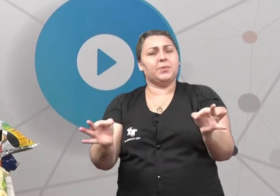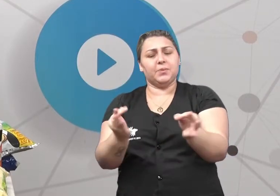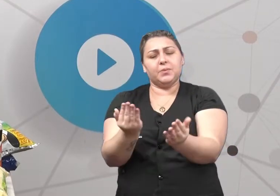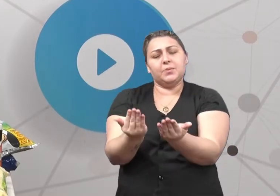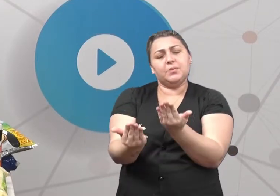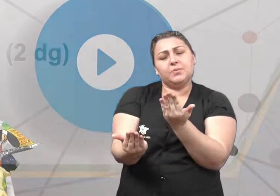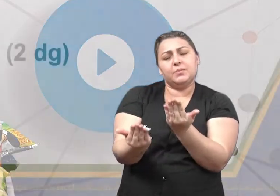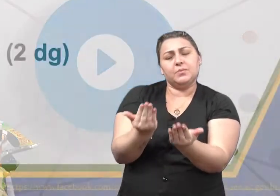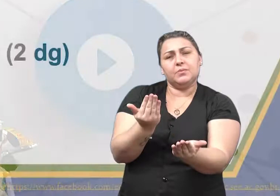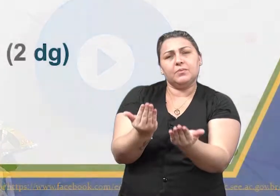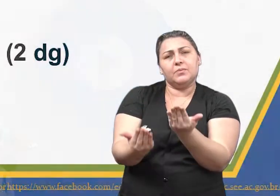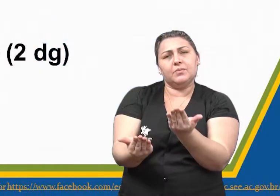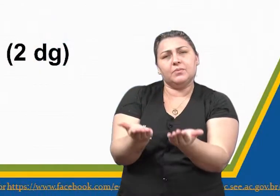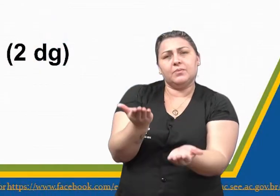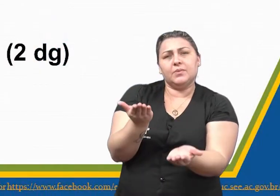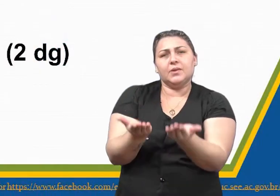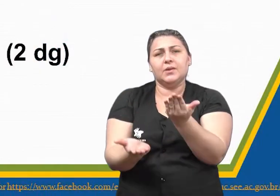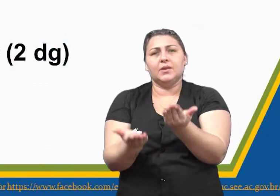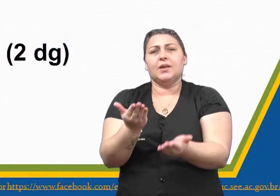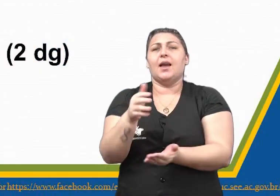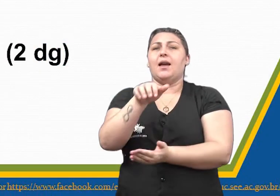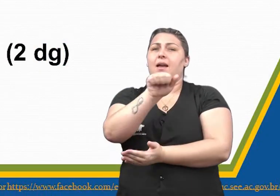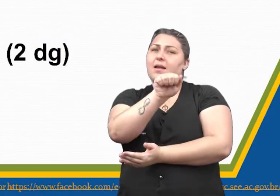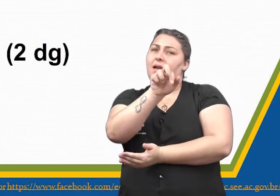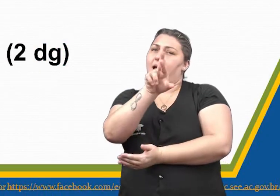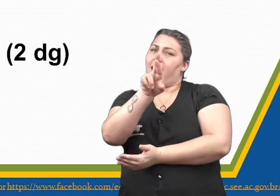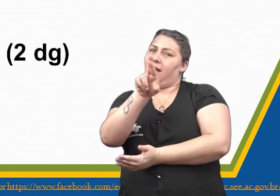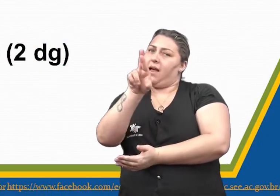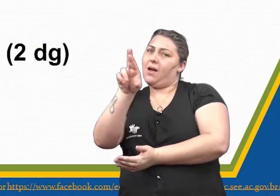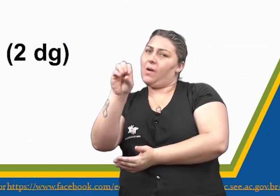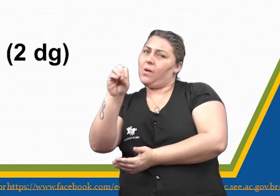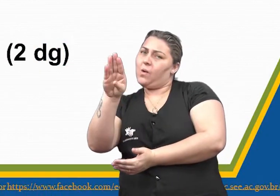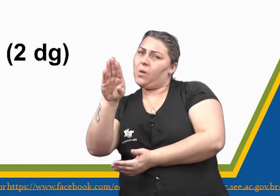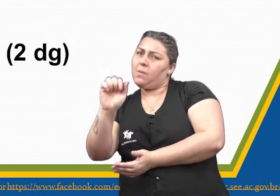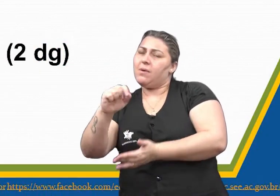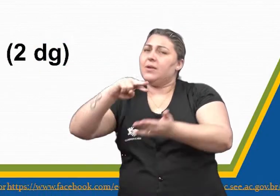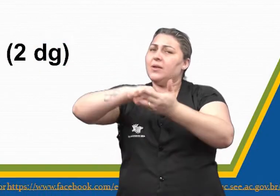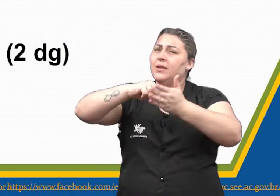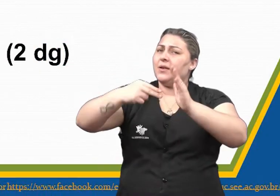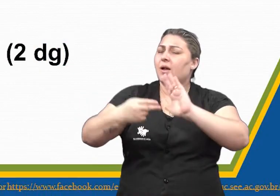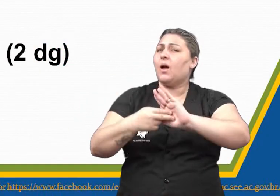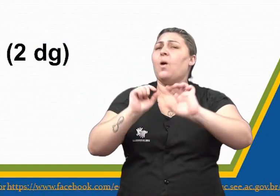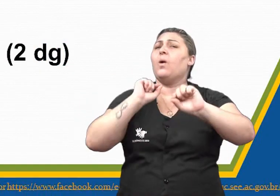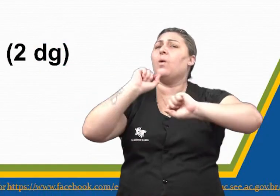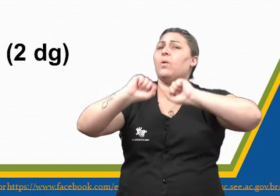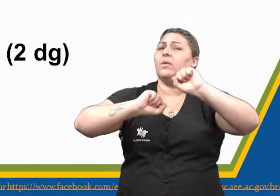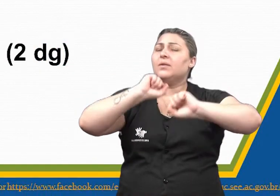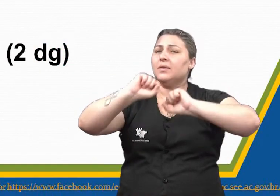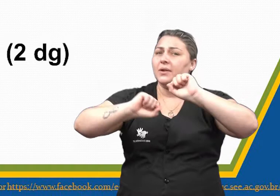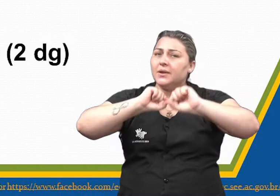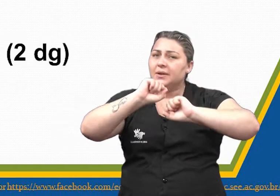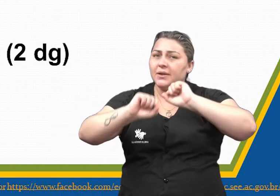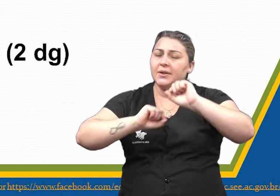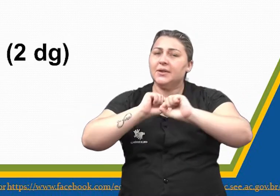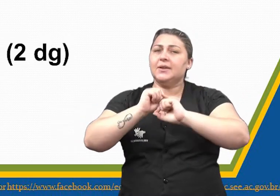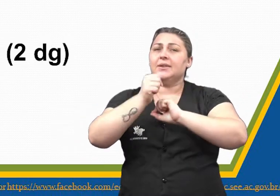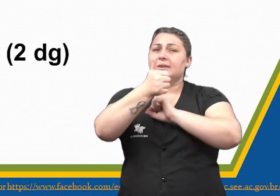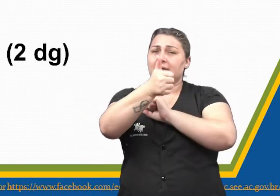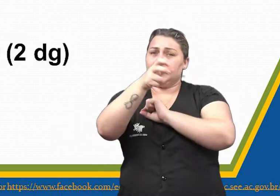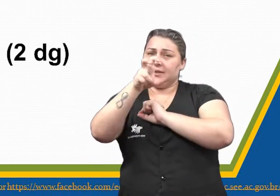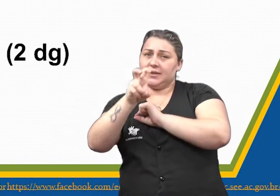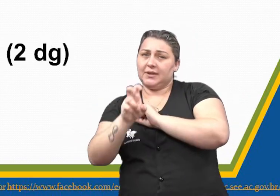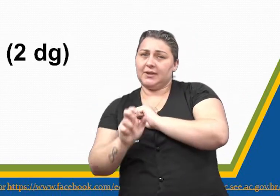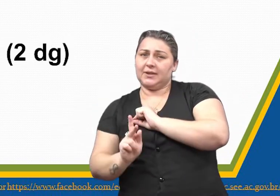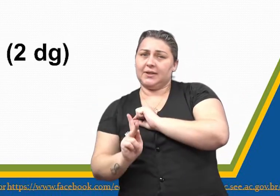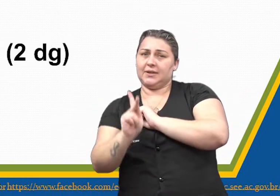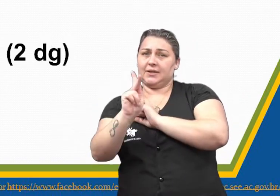medidas, como arroba. A arroba, ela corresponde a 15